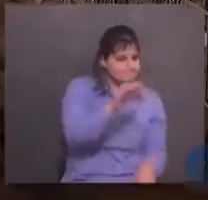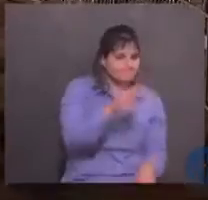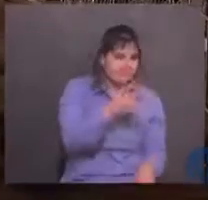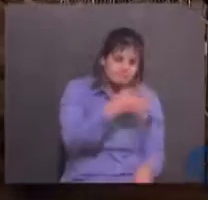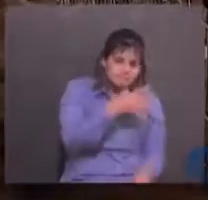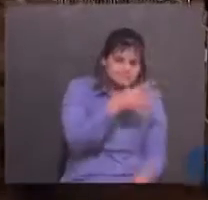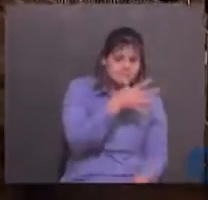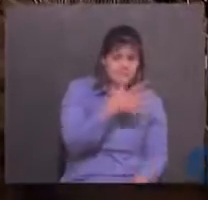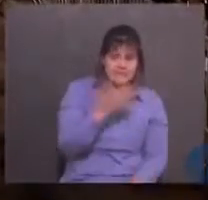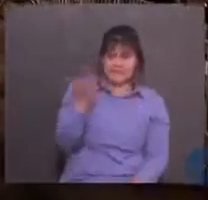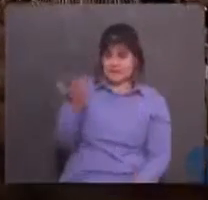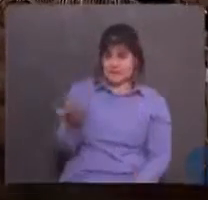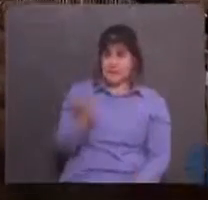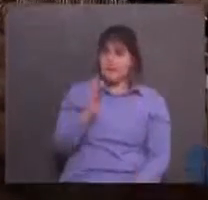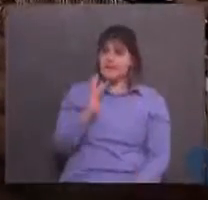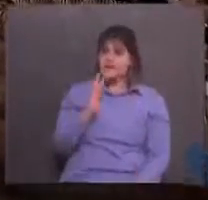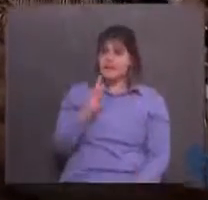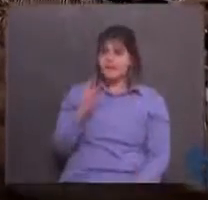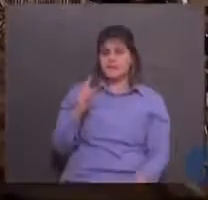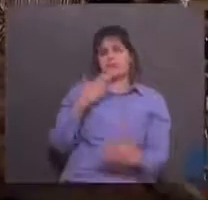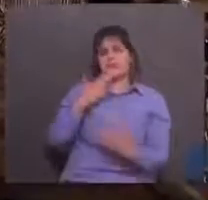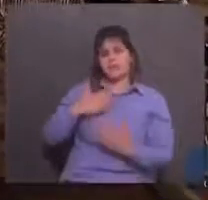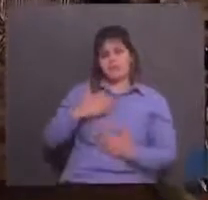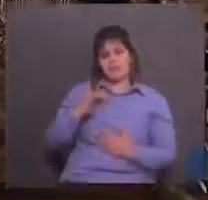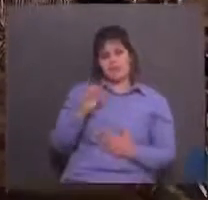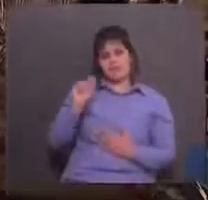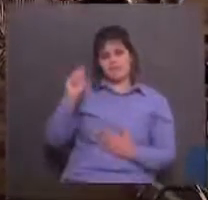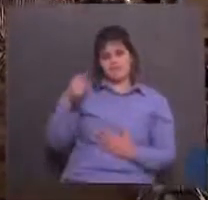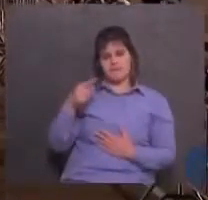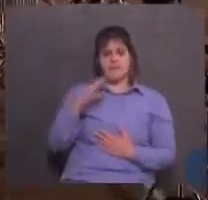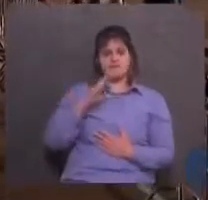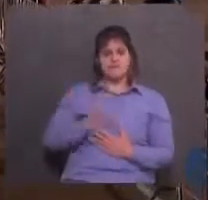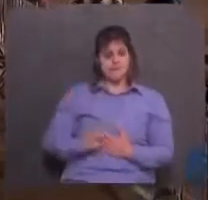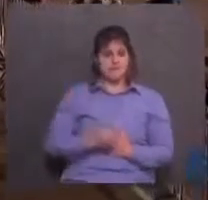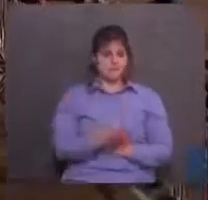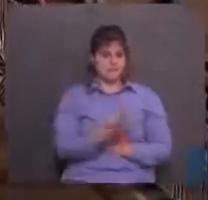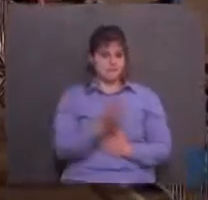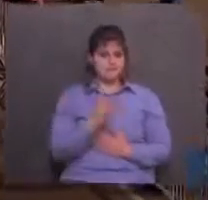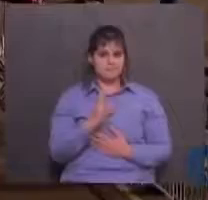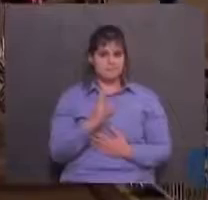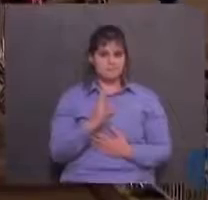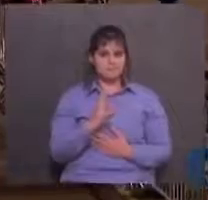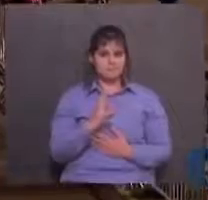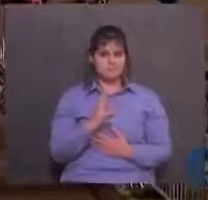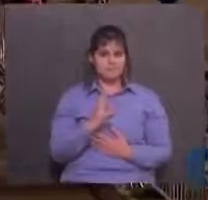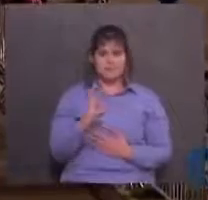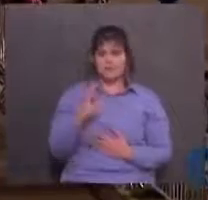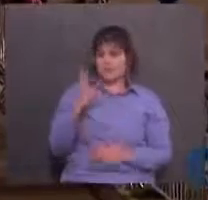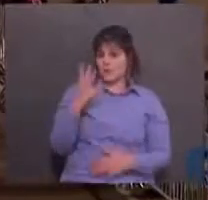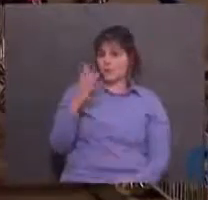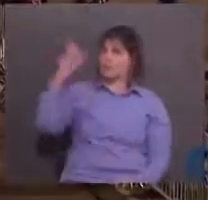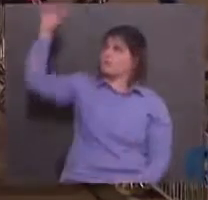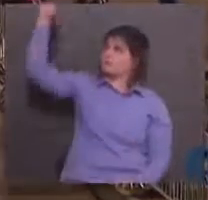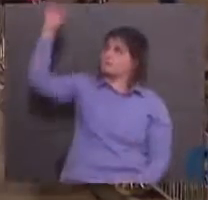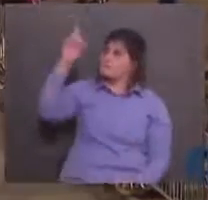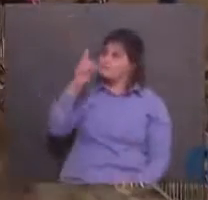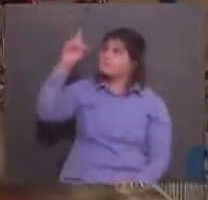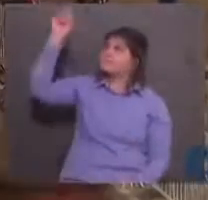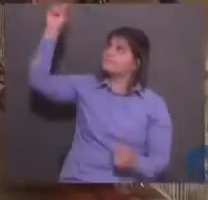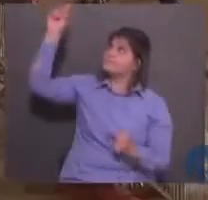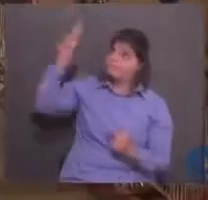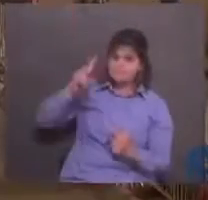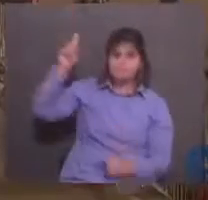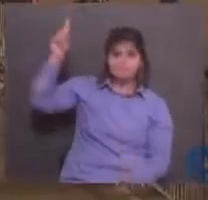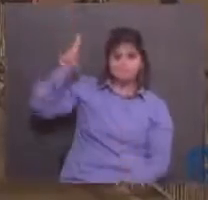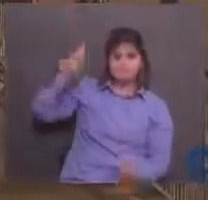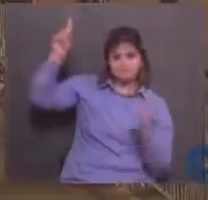Ela é a mãe que sustenta a fé dos seus filhos. E nas suas aparições aqui em Fátima, foi mestra